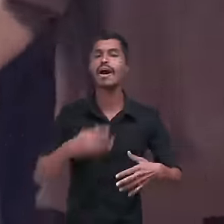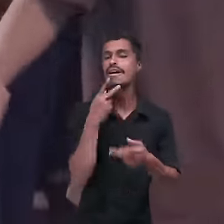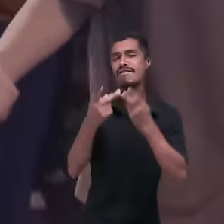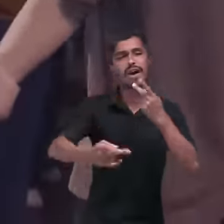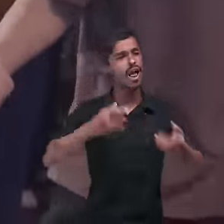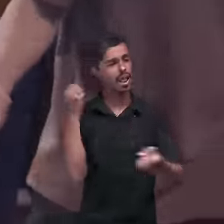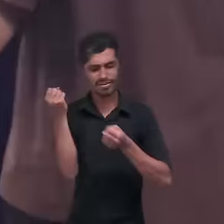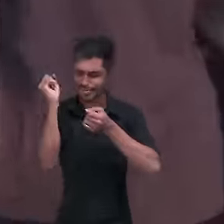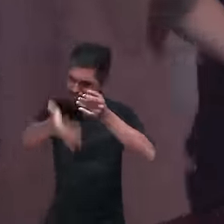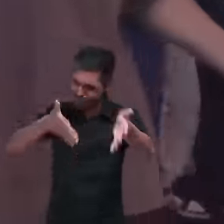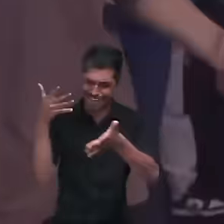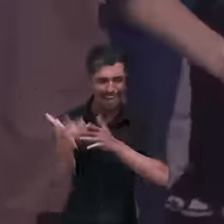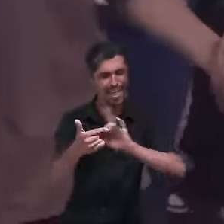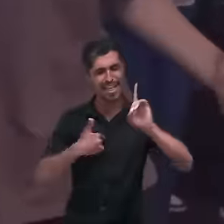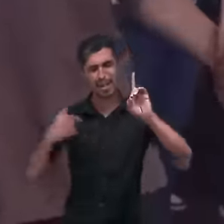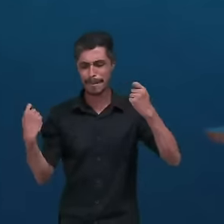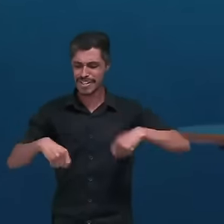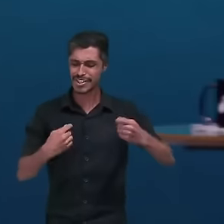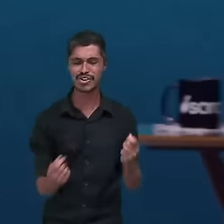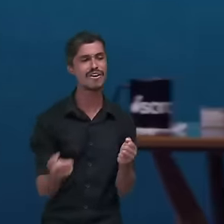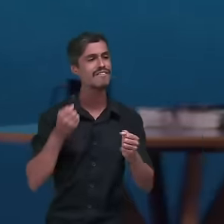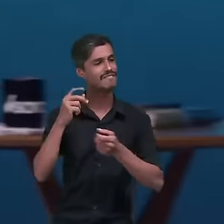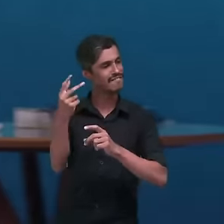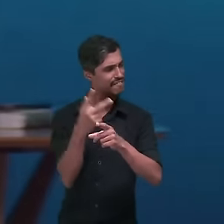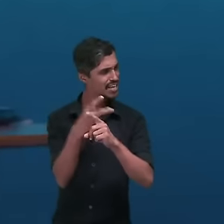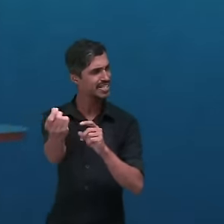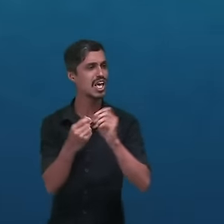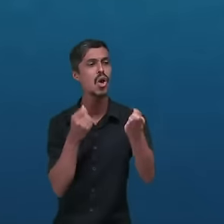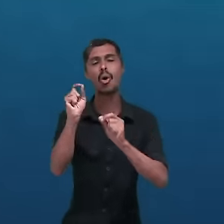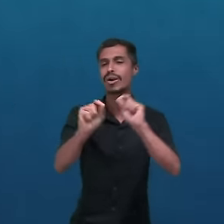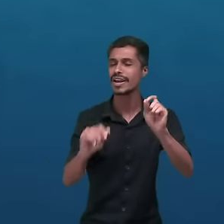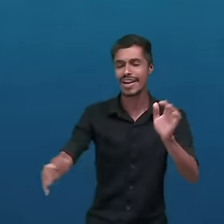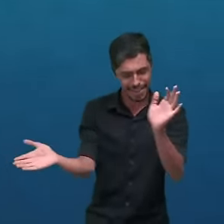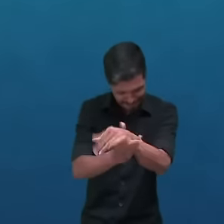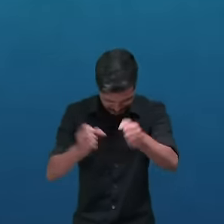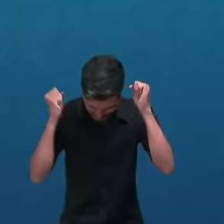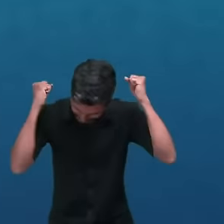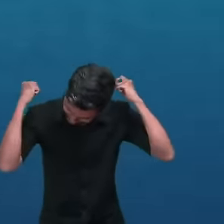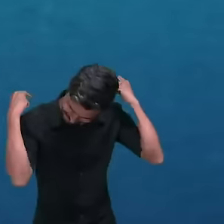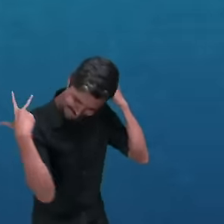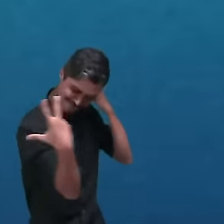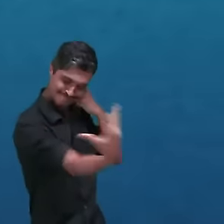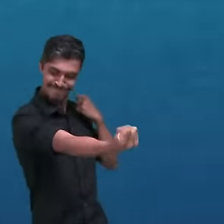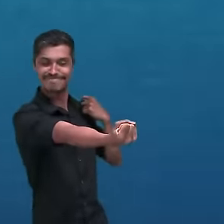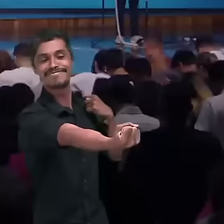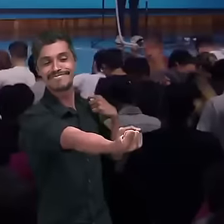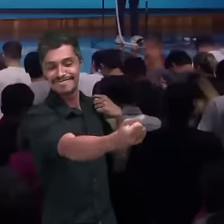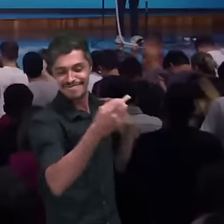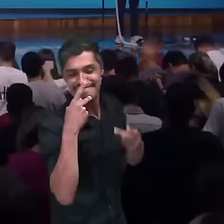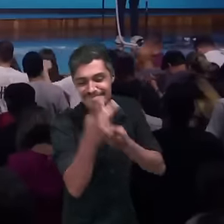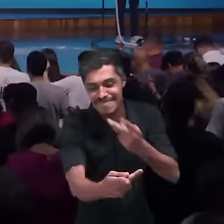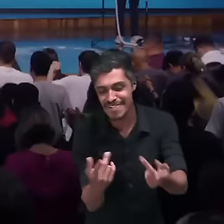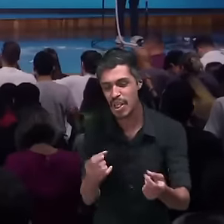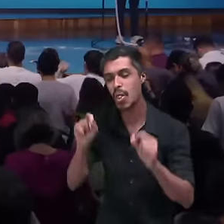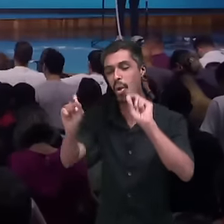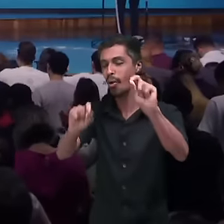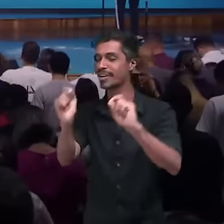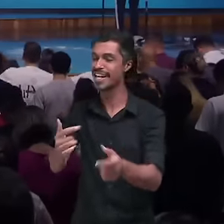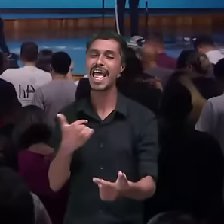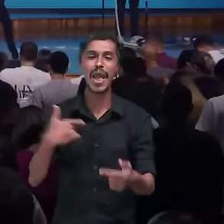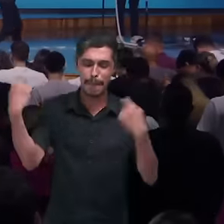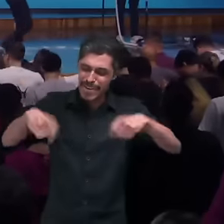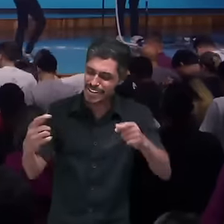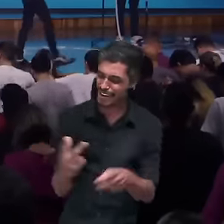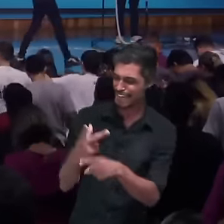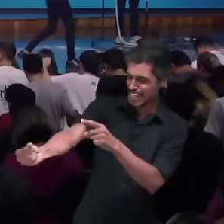Deus que você precisa vencer. É você e Deus. Fala que você precisa vencer. Que tua família precisa vencer. Que tu casamento